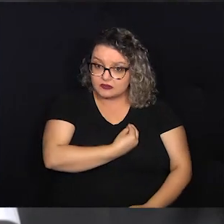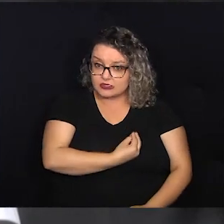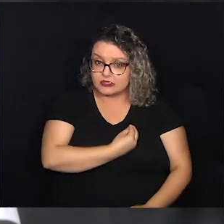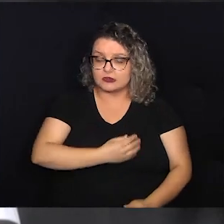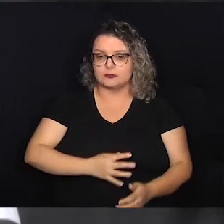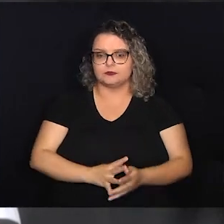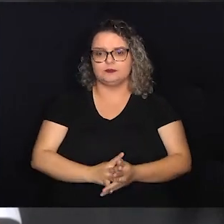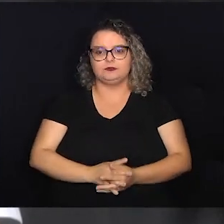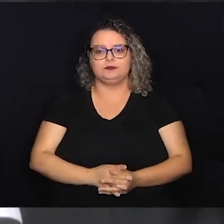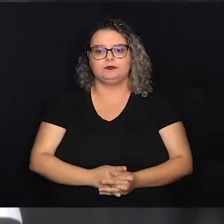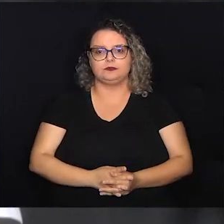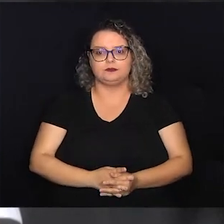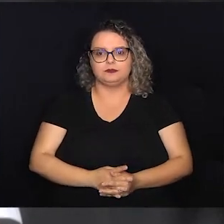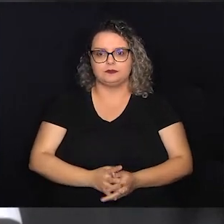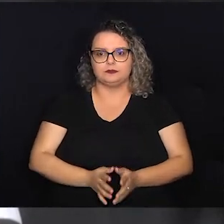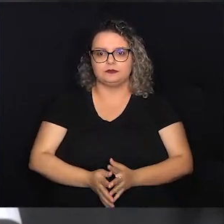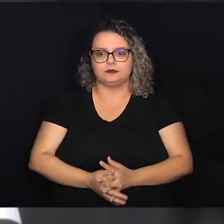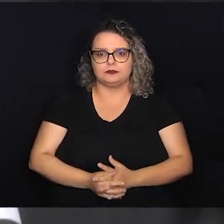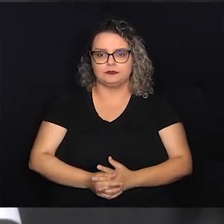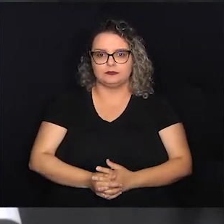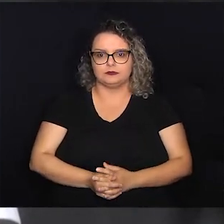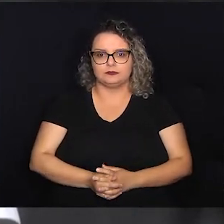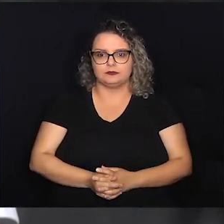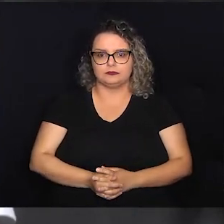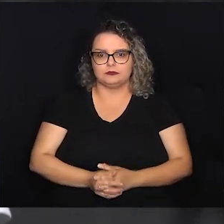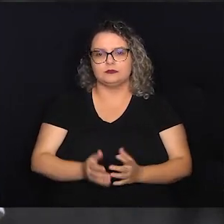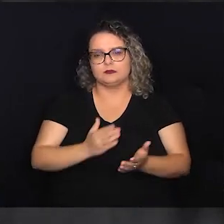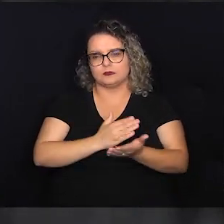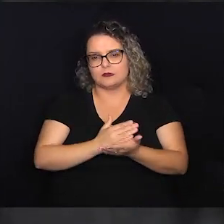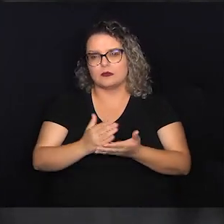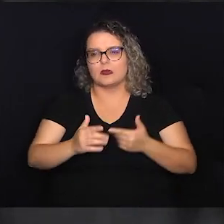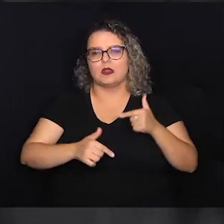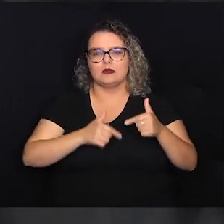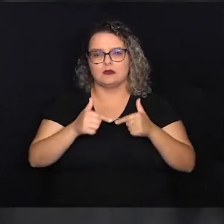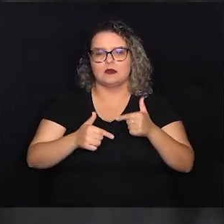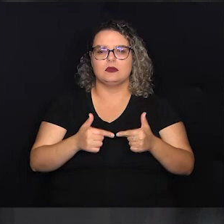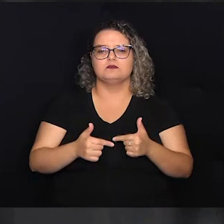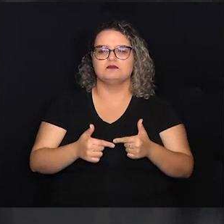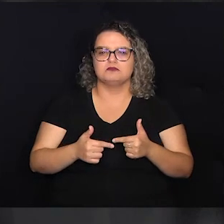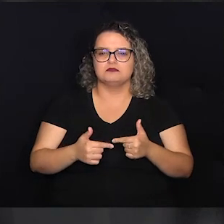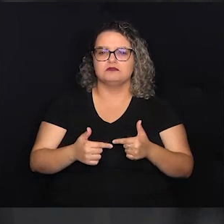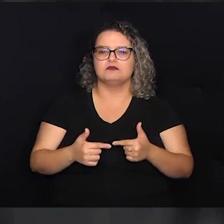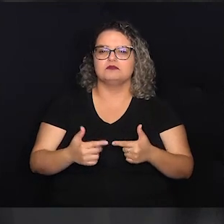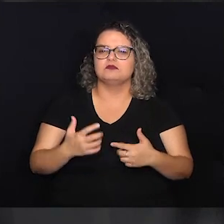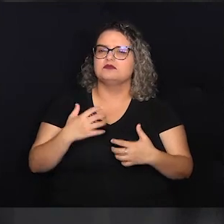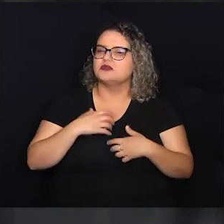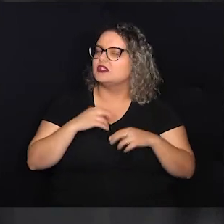vida, eu comecei a